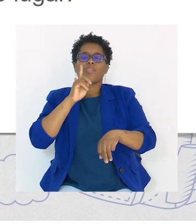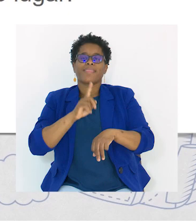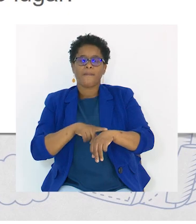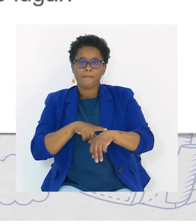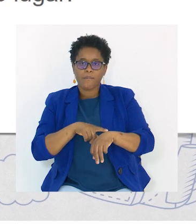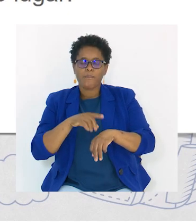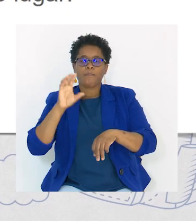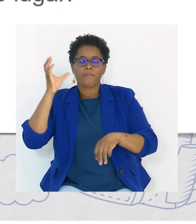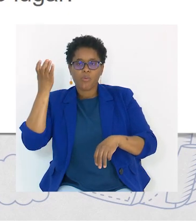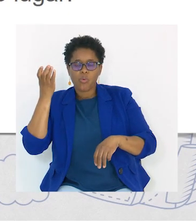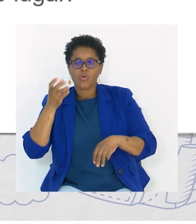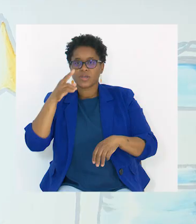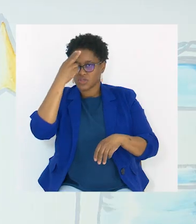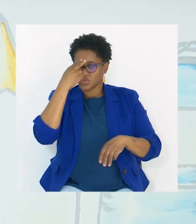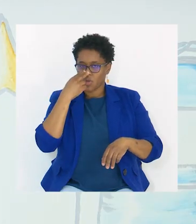tempo histórico.